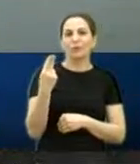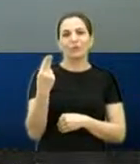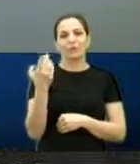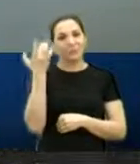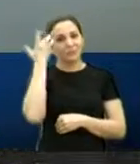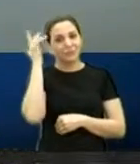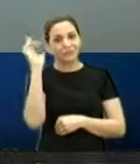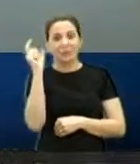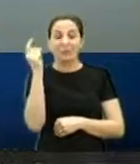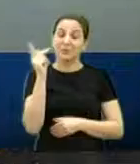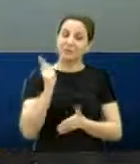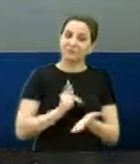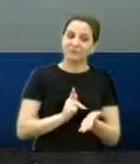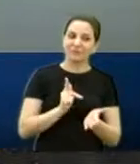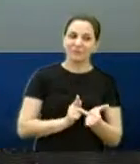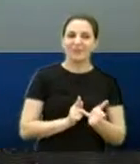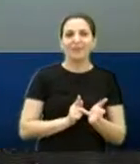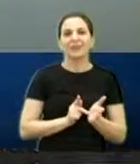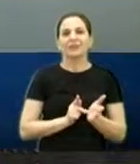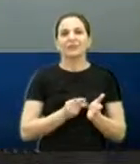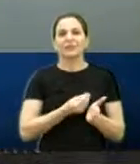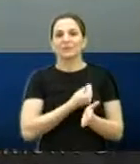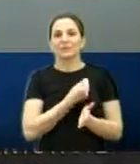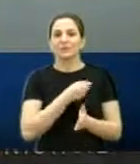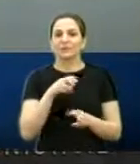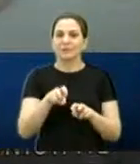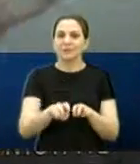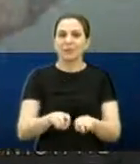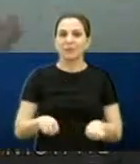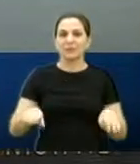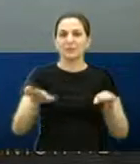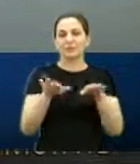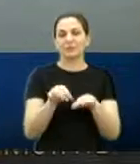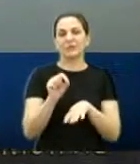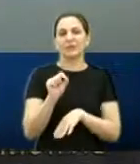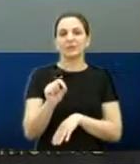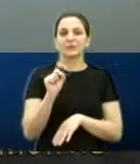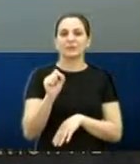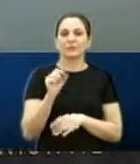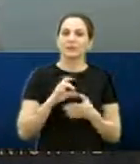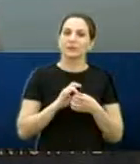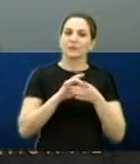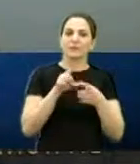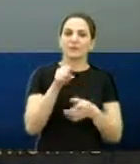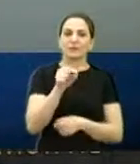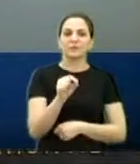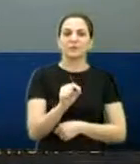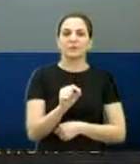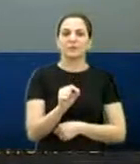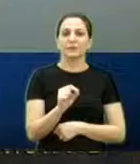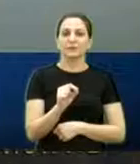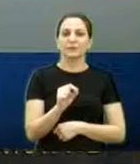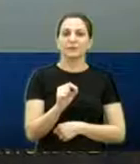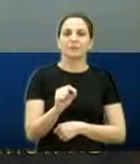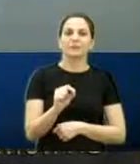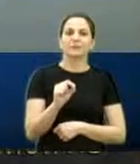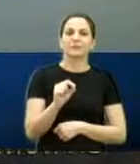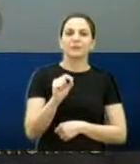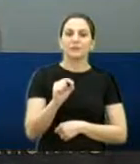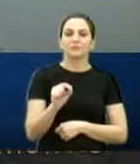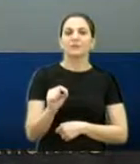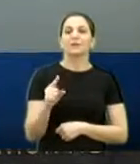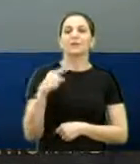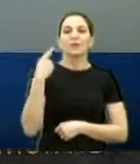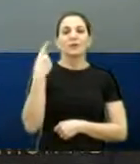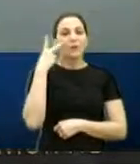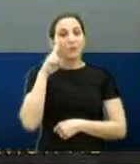será o tempo, né, da sua permanência aqui nessa casa, mas estamos à disposição. Nossos cumprimentos também a todos que nos